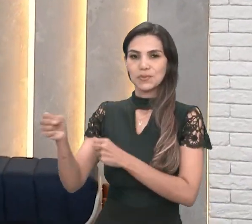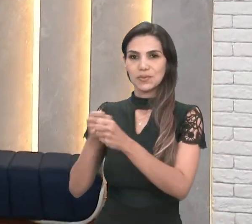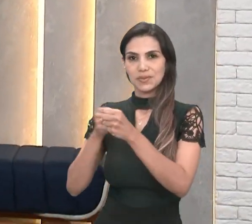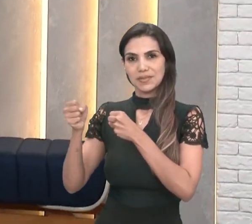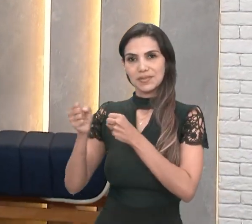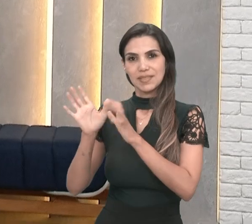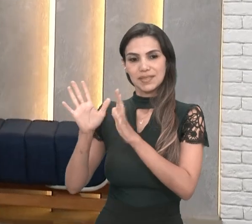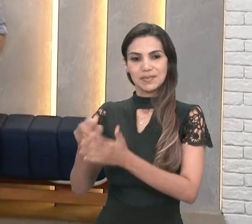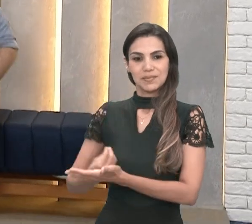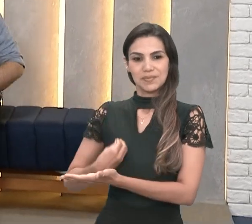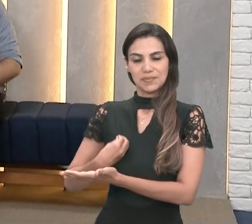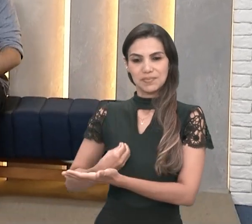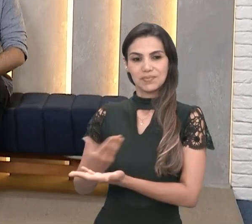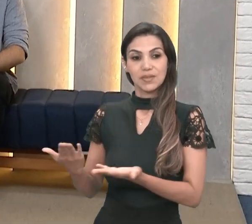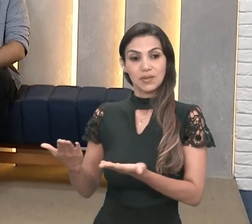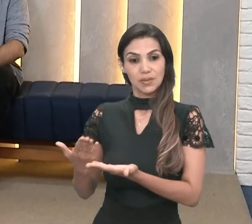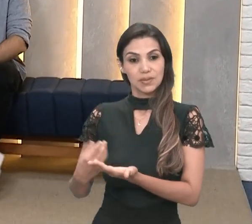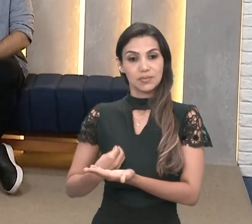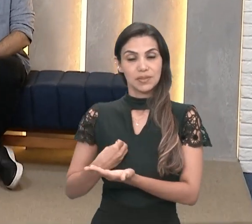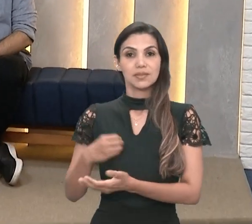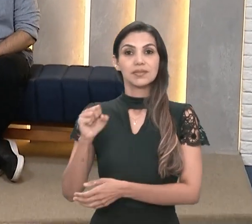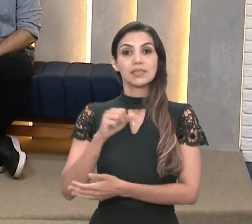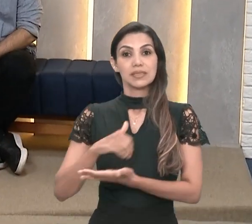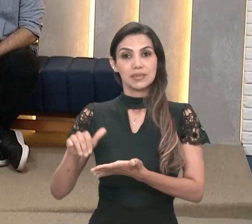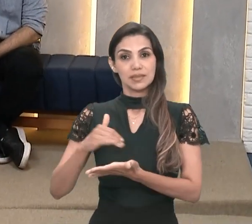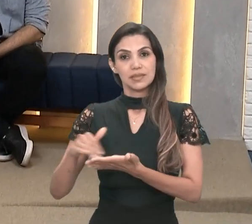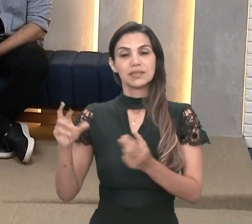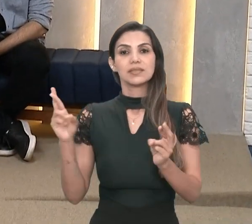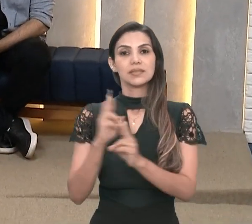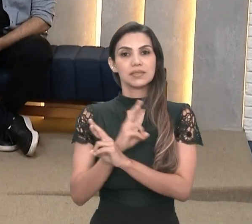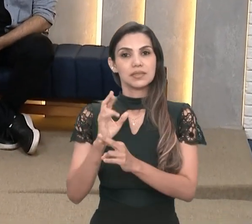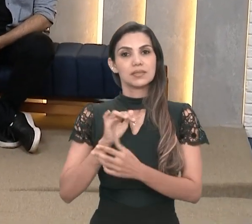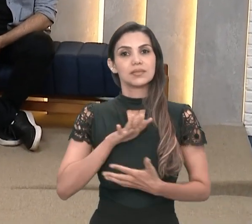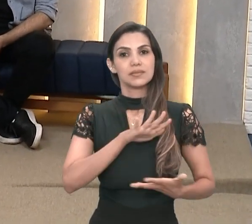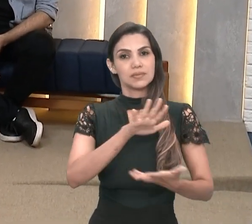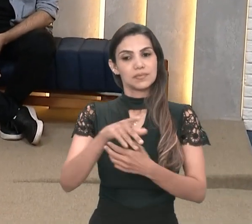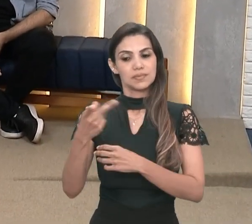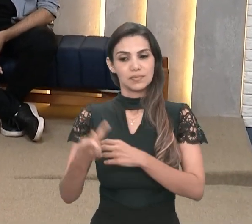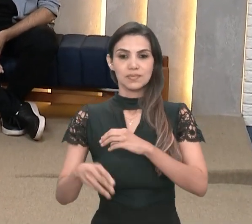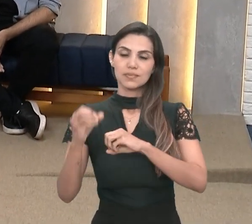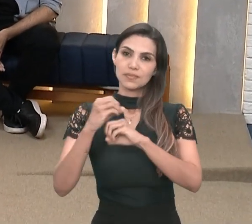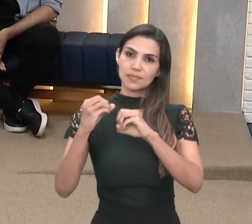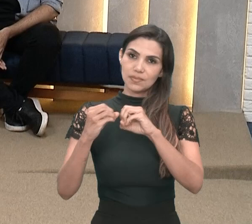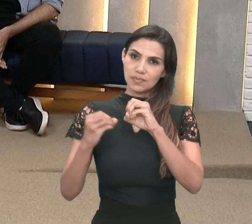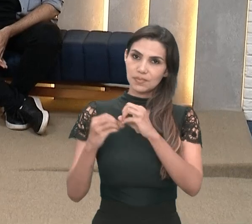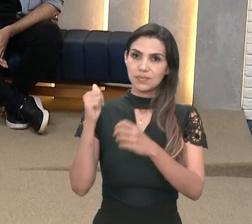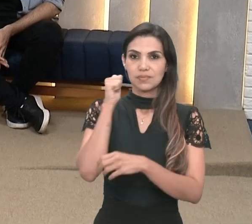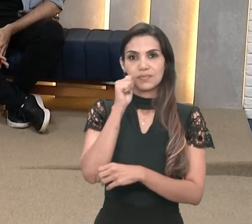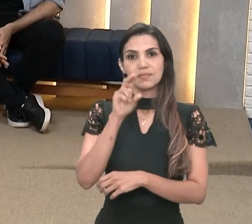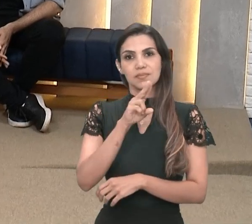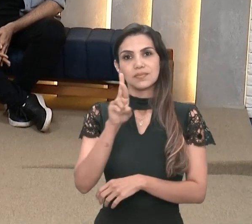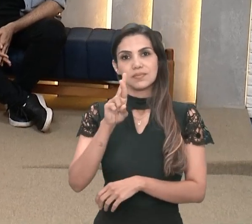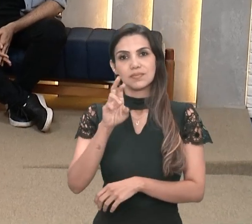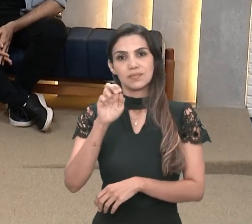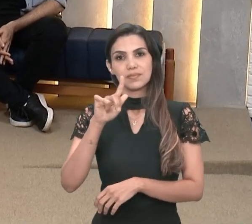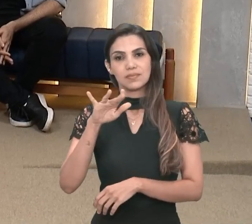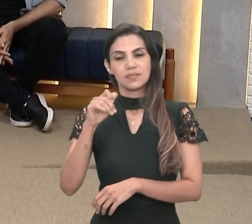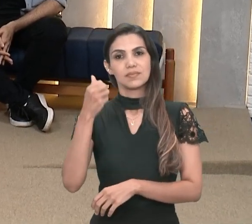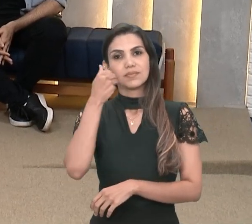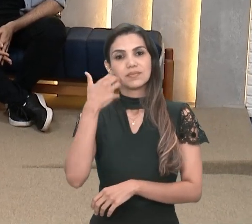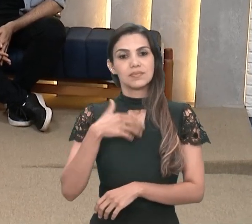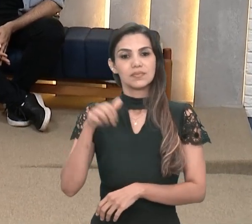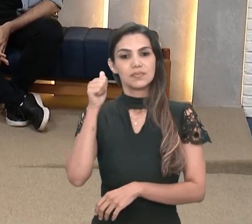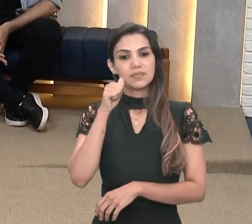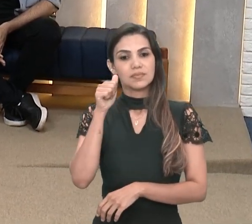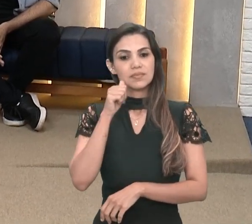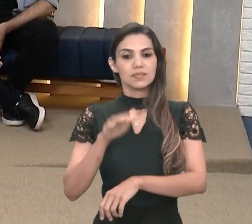com a gente. Hoje aqui comigo, a secretária de Relações Internacionais da UFG, Rejane Ribeiro Rota. Ela se descreve como uma mulher